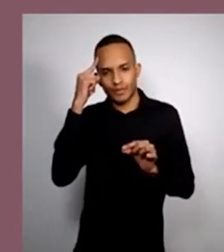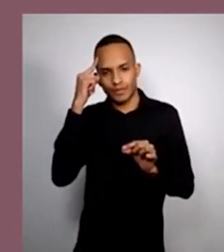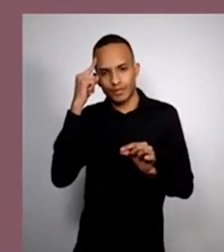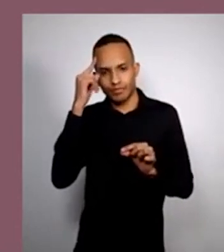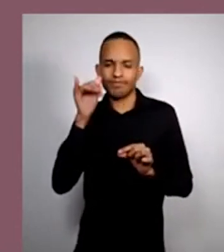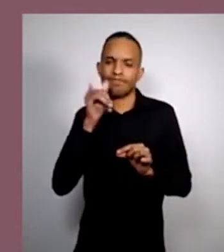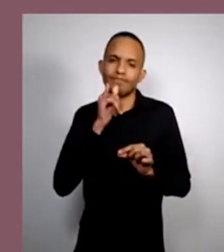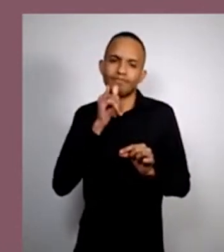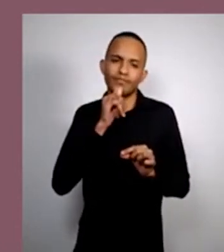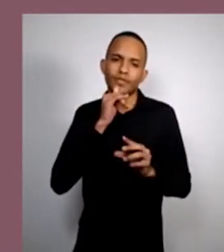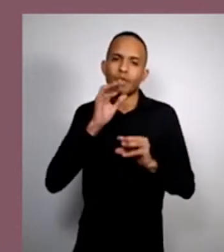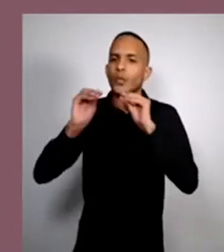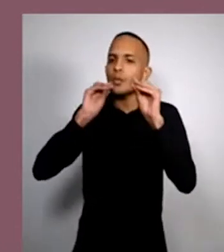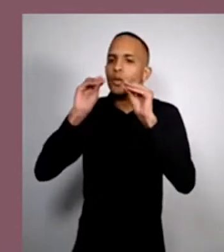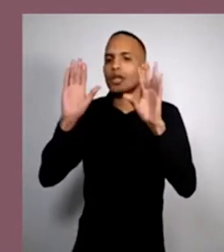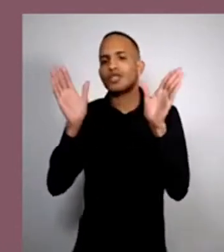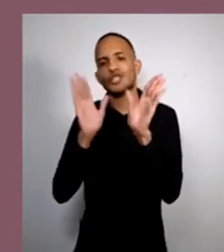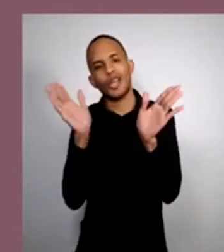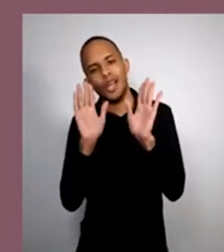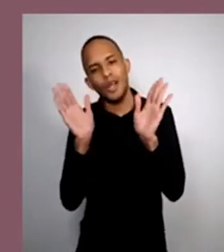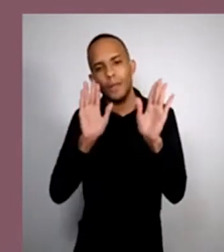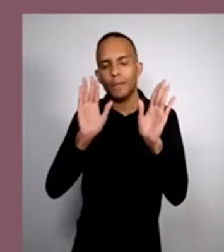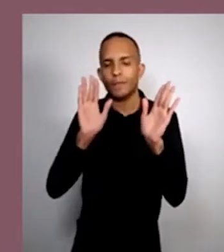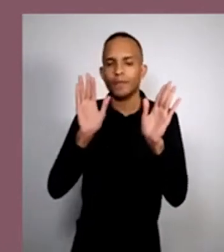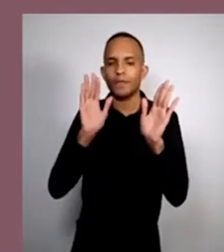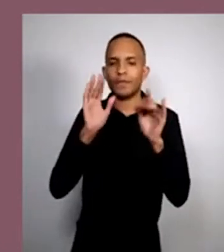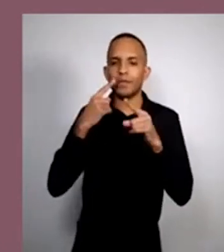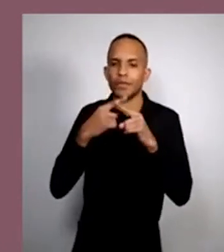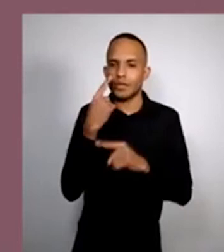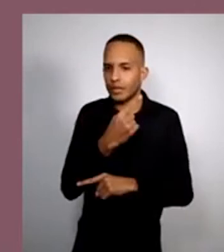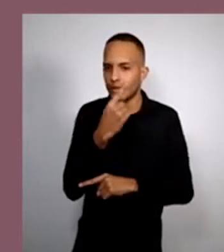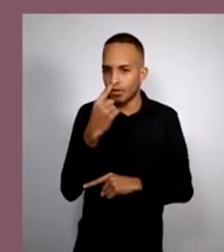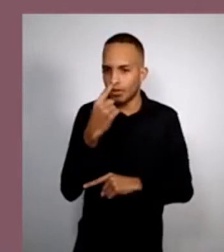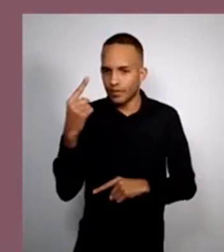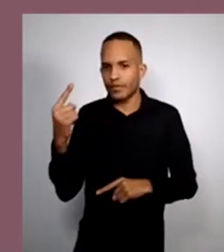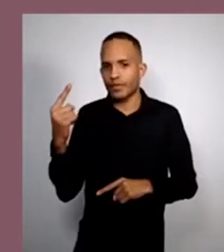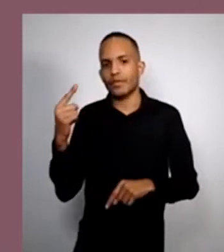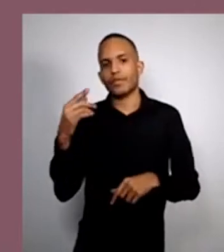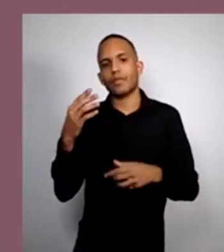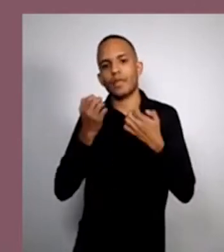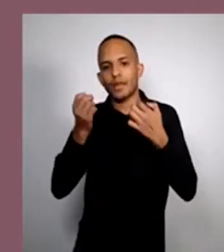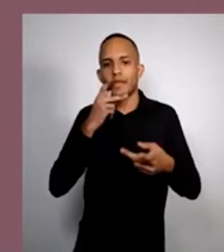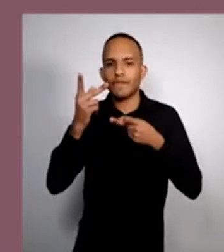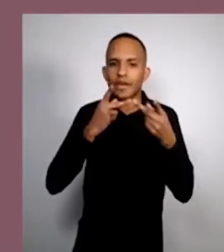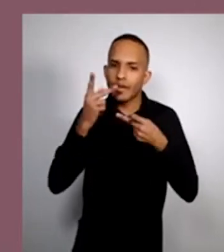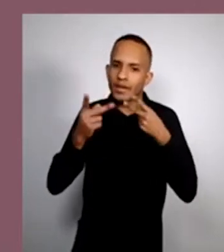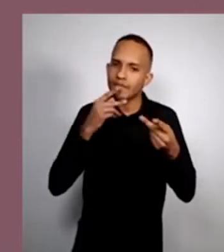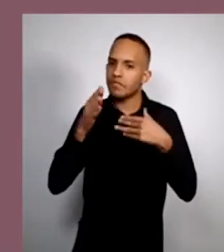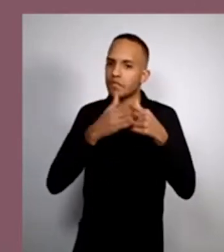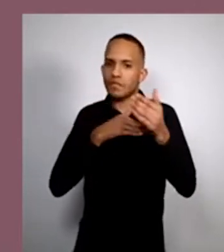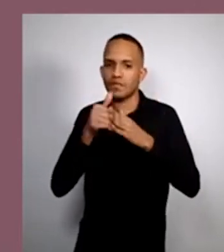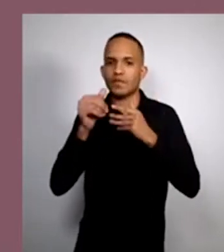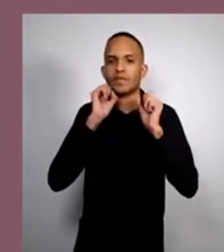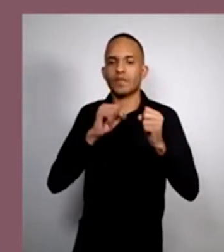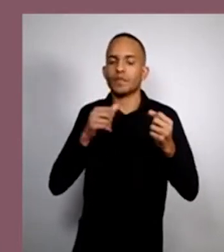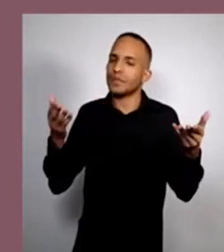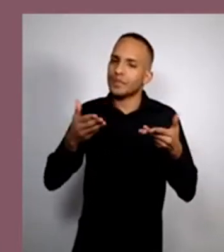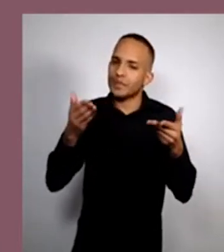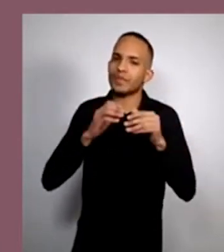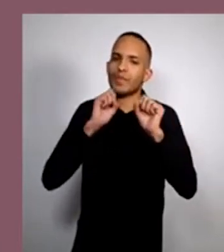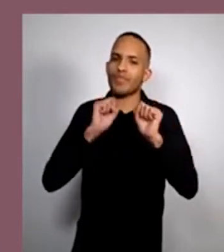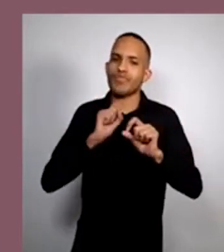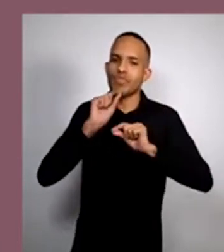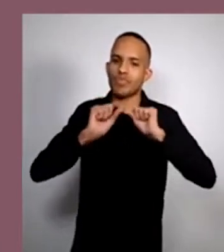um beijo, um tchau, o que cada uma gostaria de compartilhar nesse momento para a gente poder